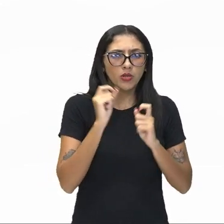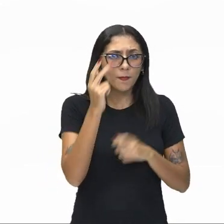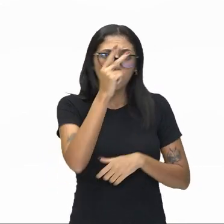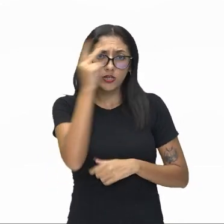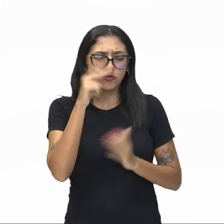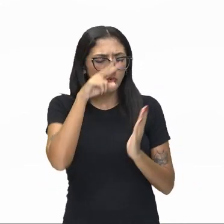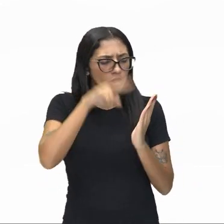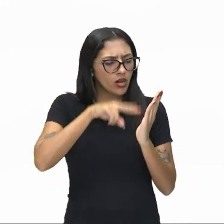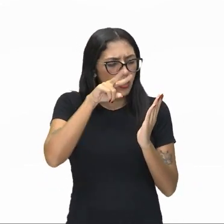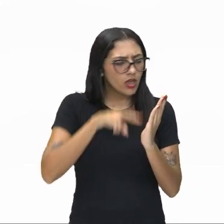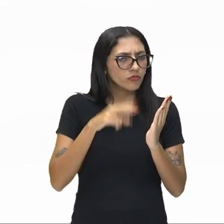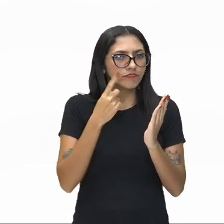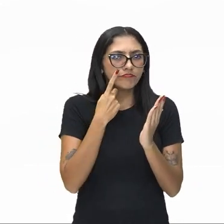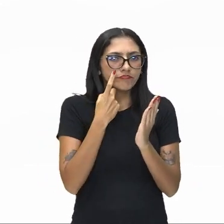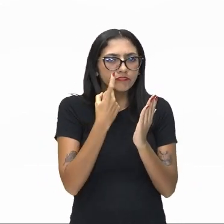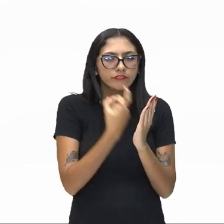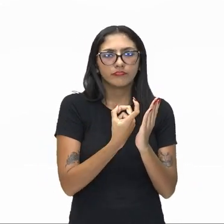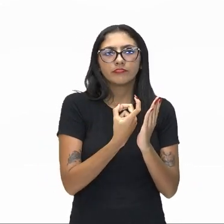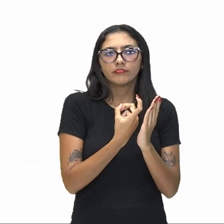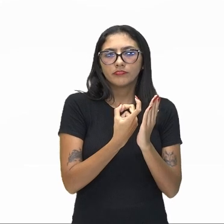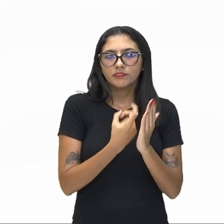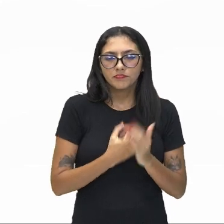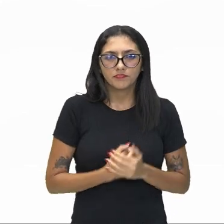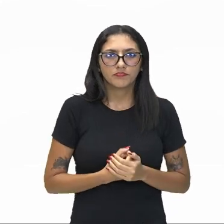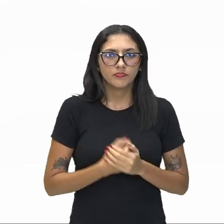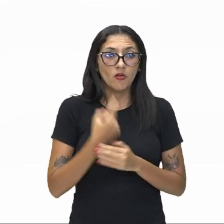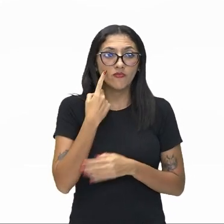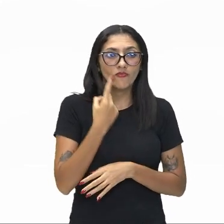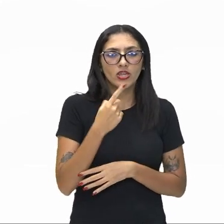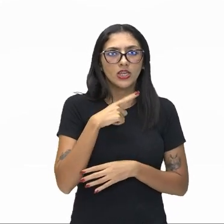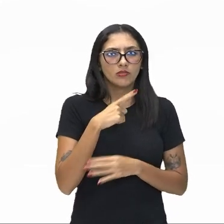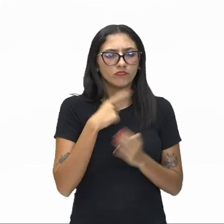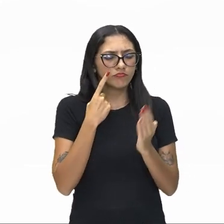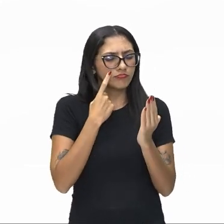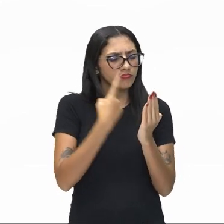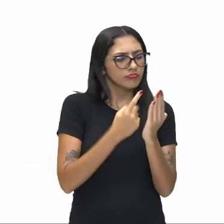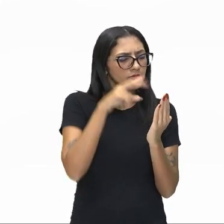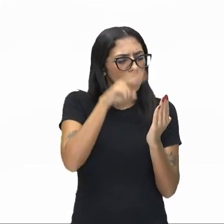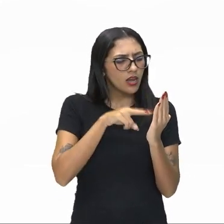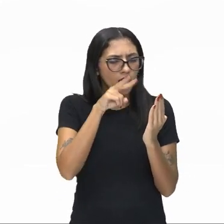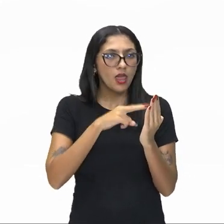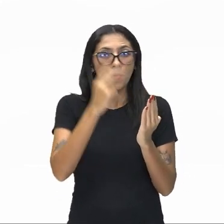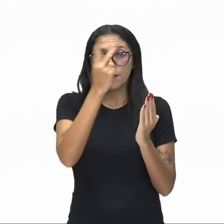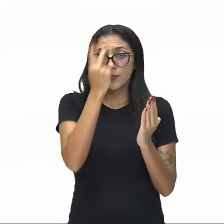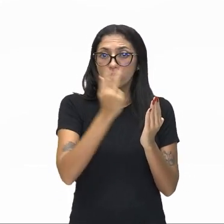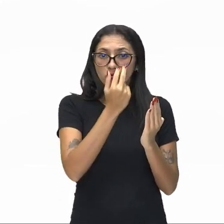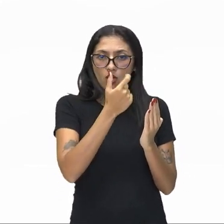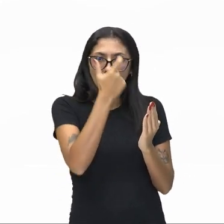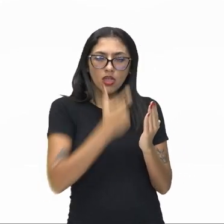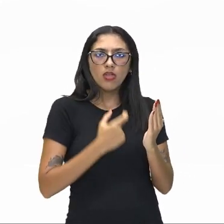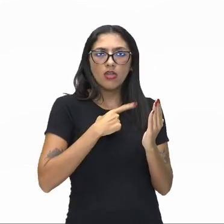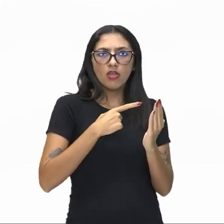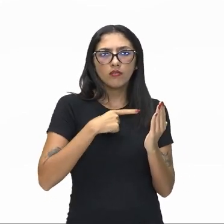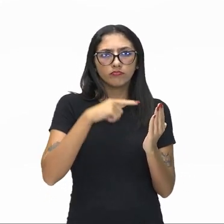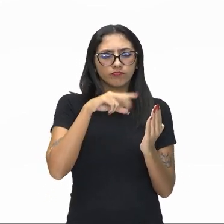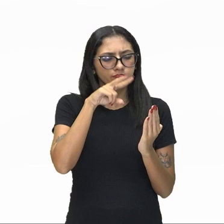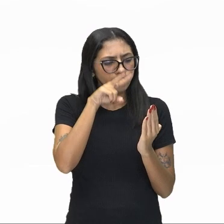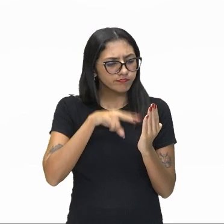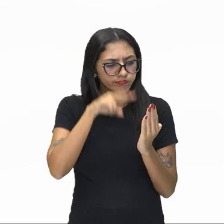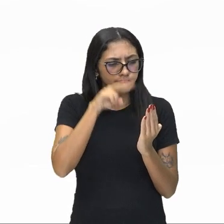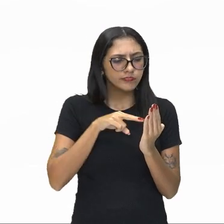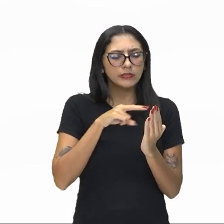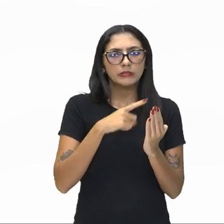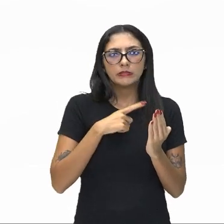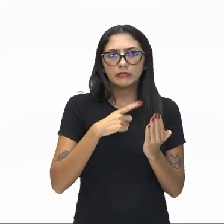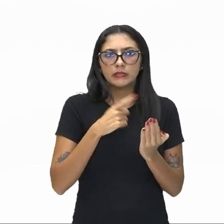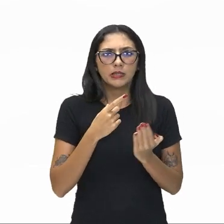à narrativa. Então vejam que nós temos um conflito ali, então o leitor ele vai ser instigado, né, a ter